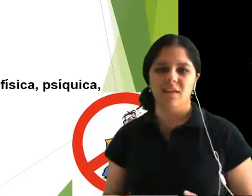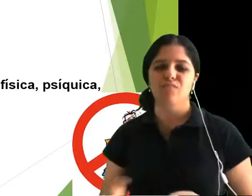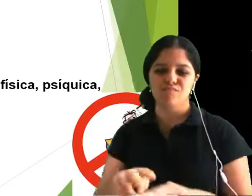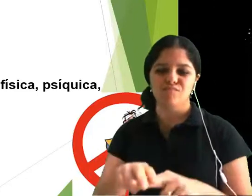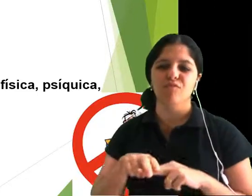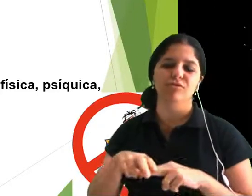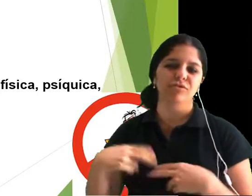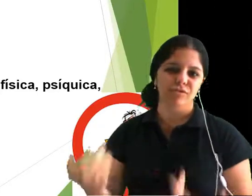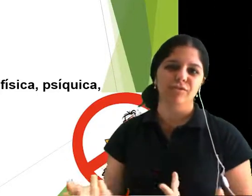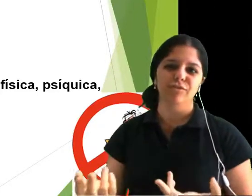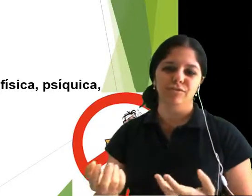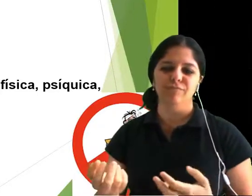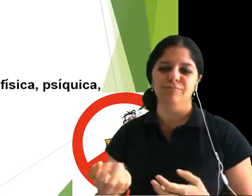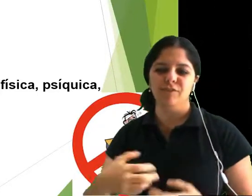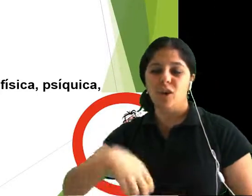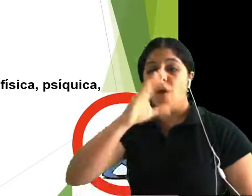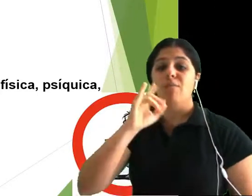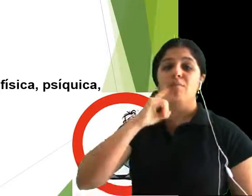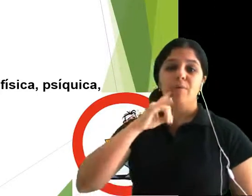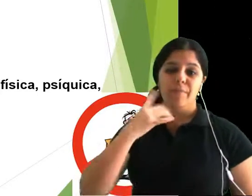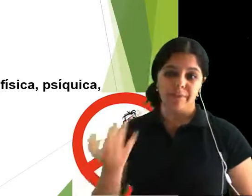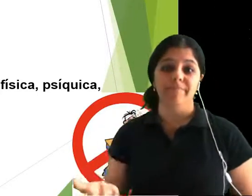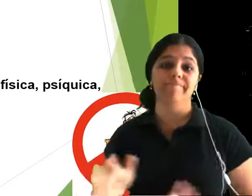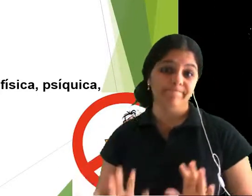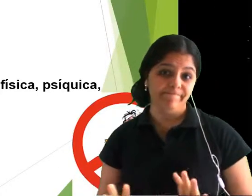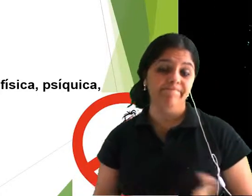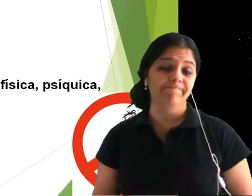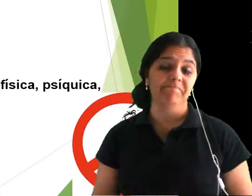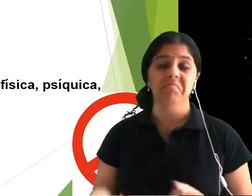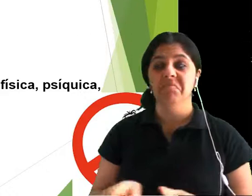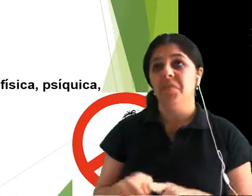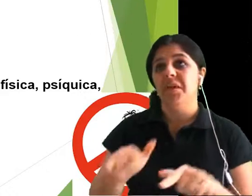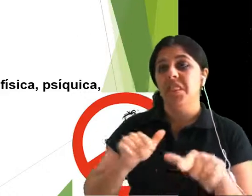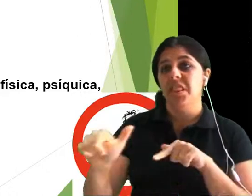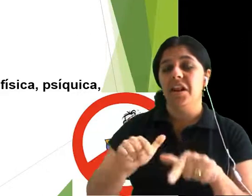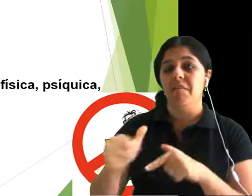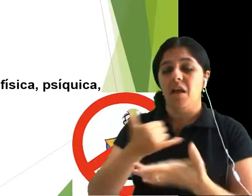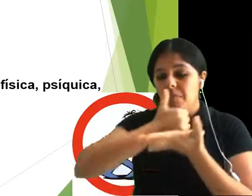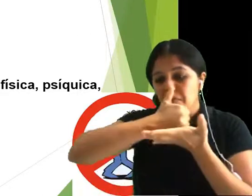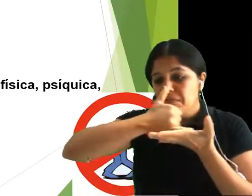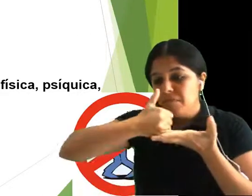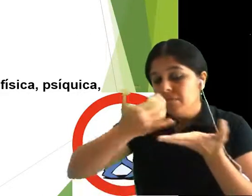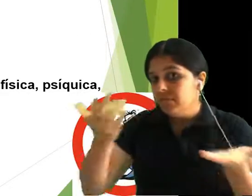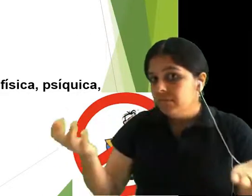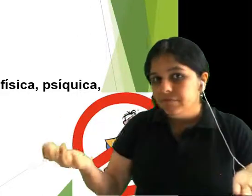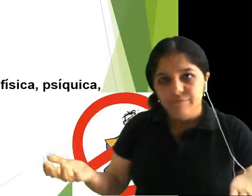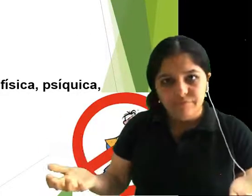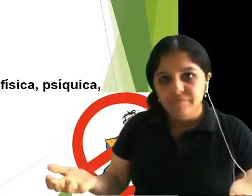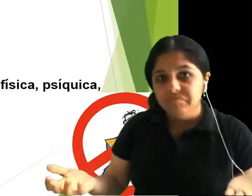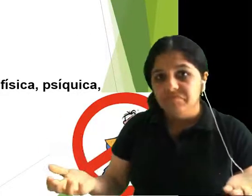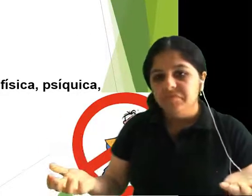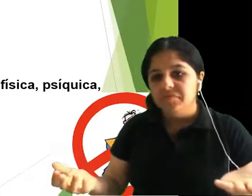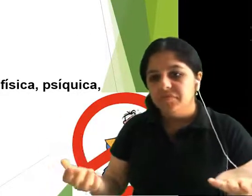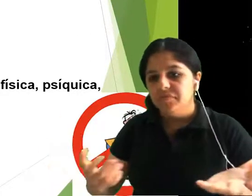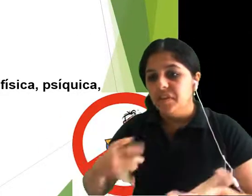realizar. Tá muito sério. Ou trabalhar assim, né, drogado. A bebida é uma